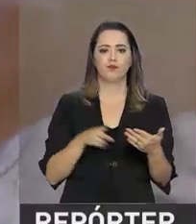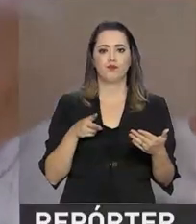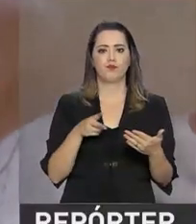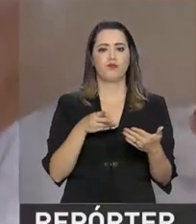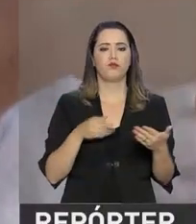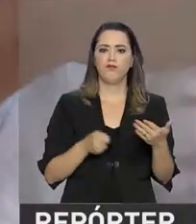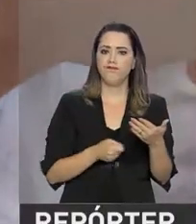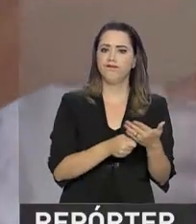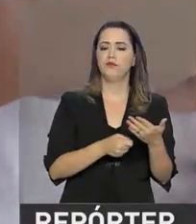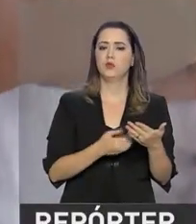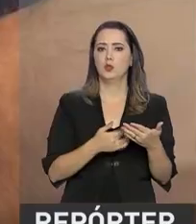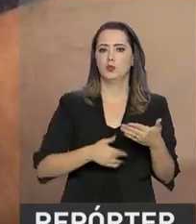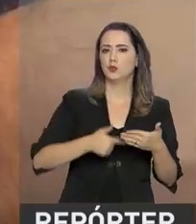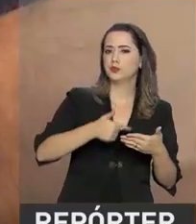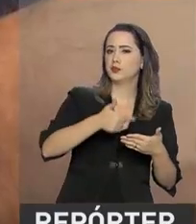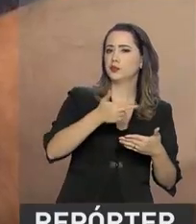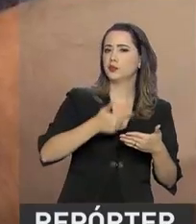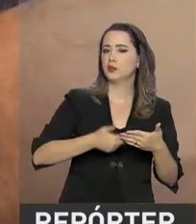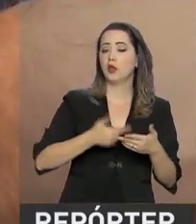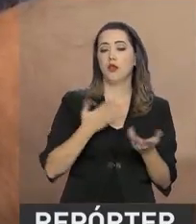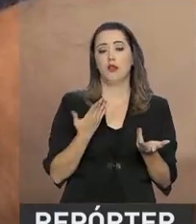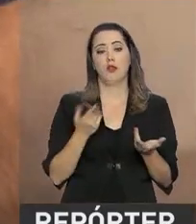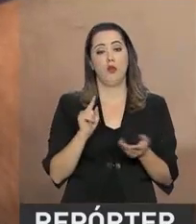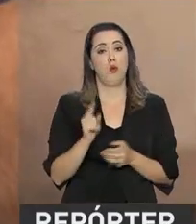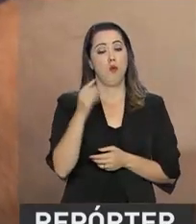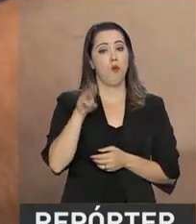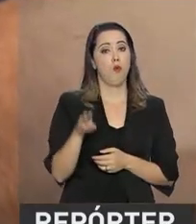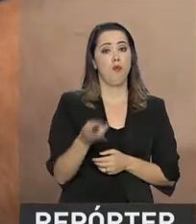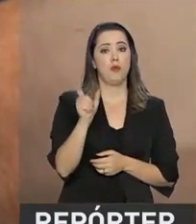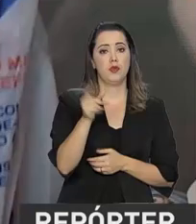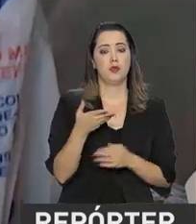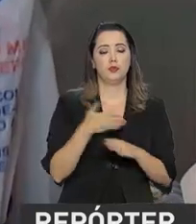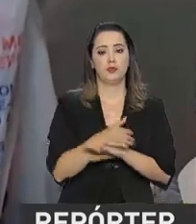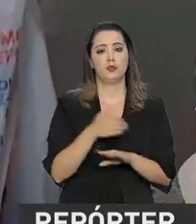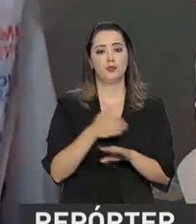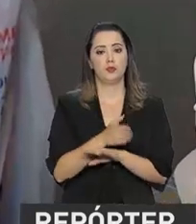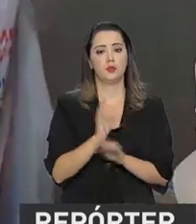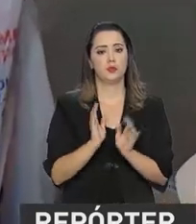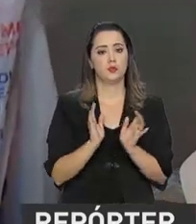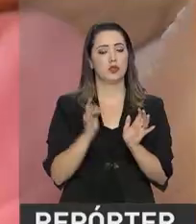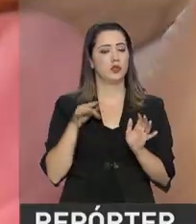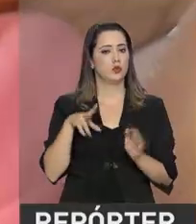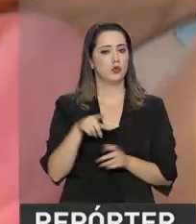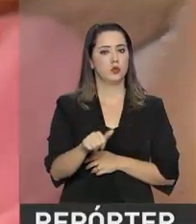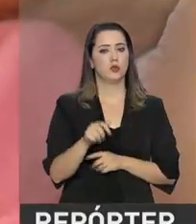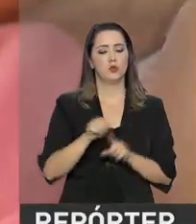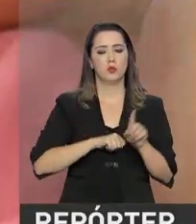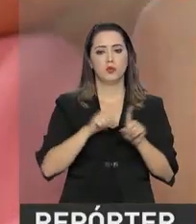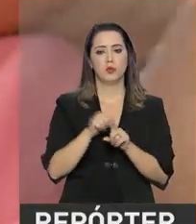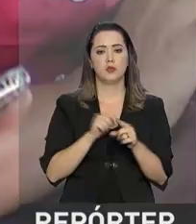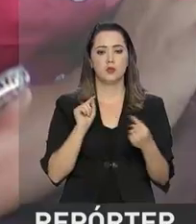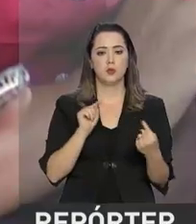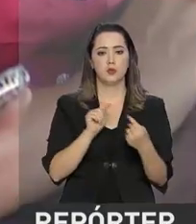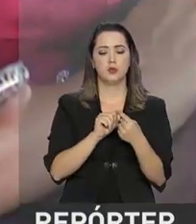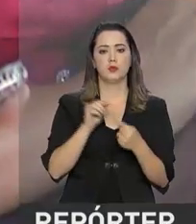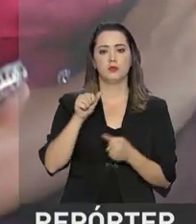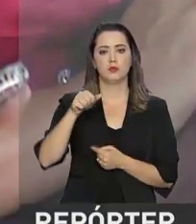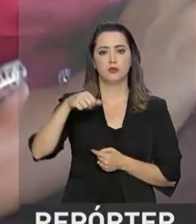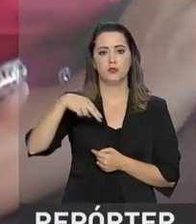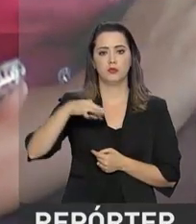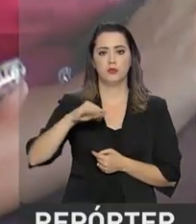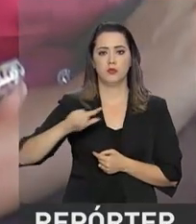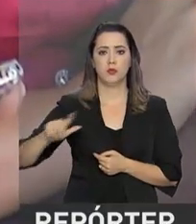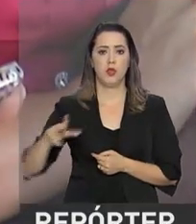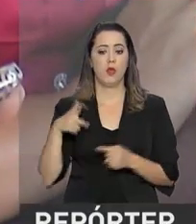estima se que um milhão de novos aparelhos irregulares entrem nas redes das prestadoras todo mês a meta da anatel é bloquear